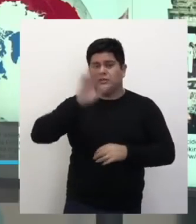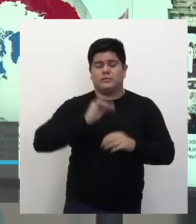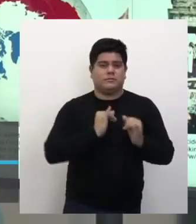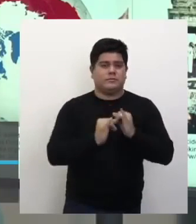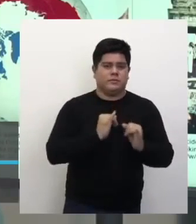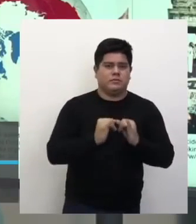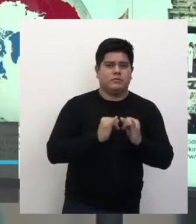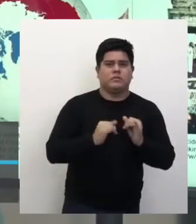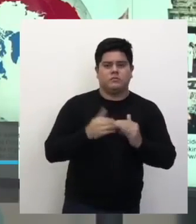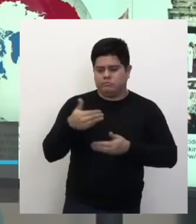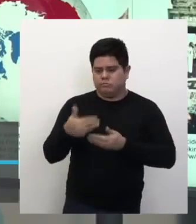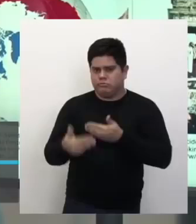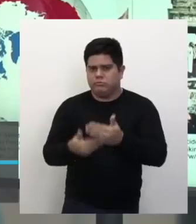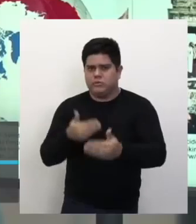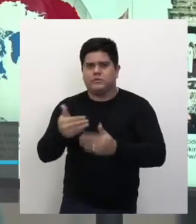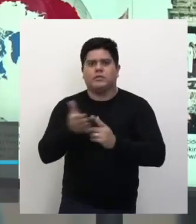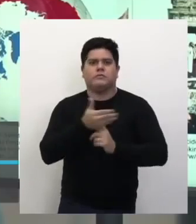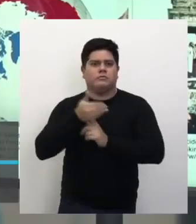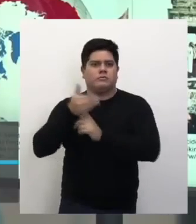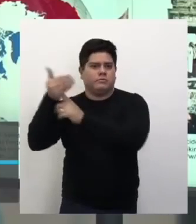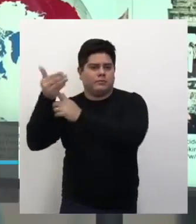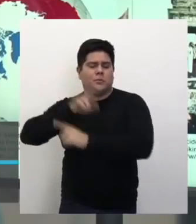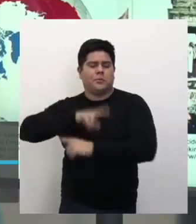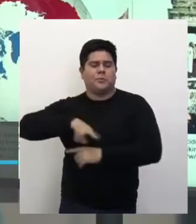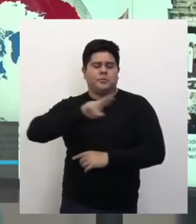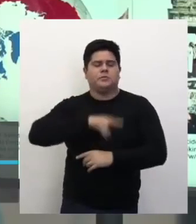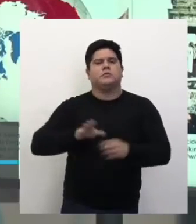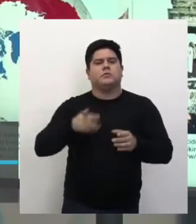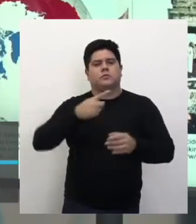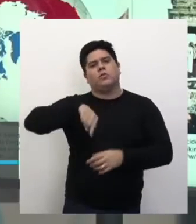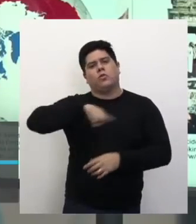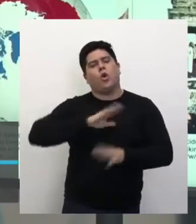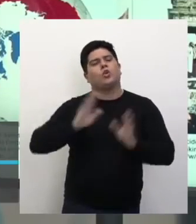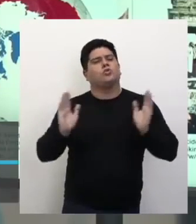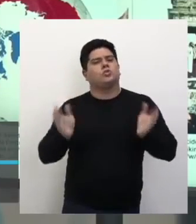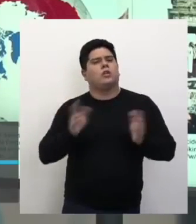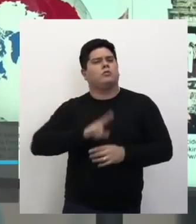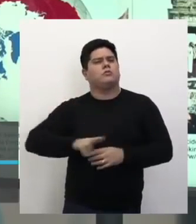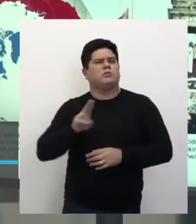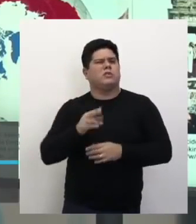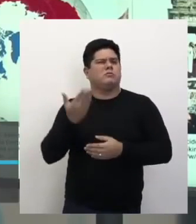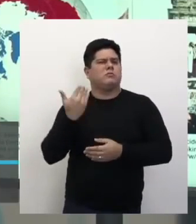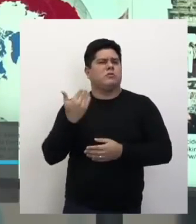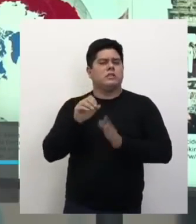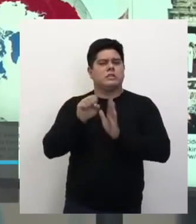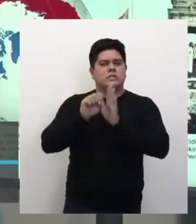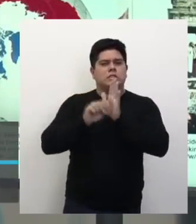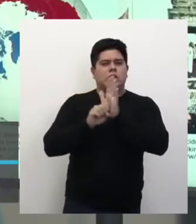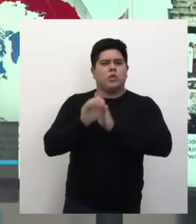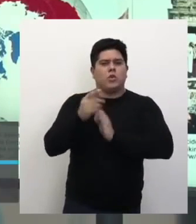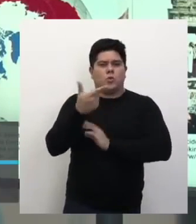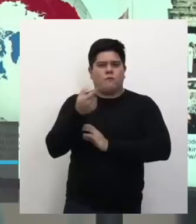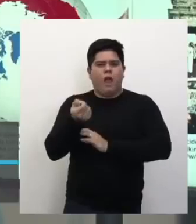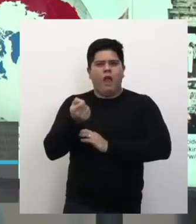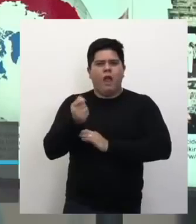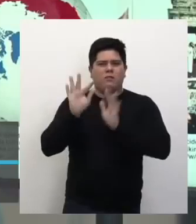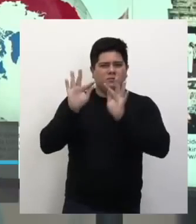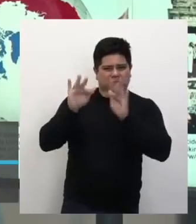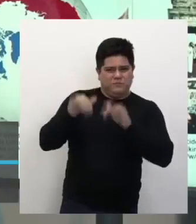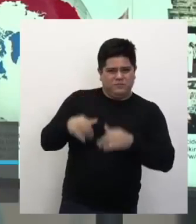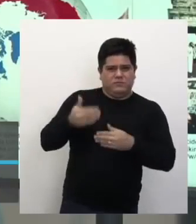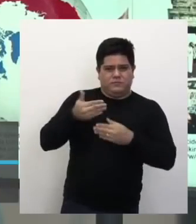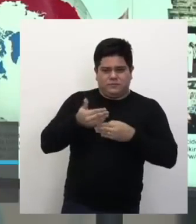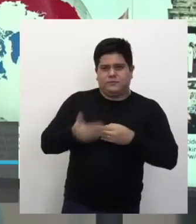desse processo, né, que nós, né, já utilizamos desde o final aí do século XX e sendo bem